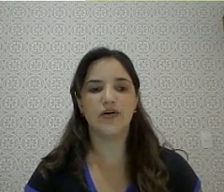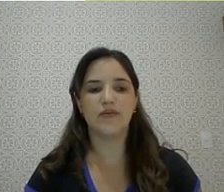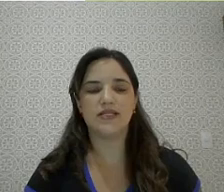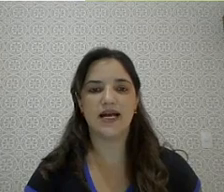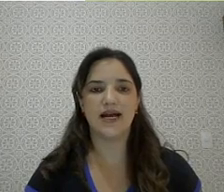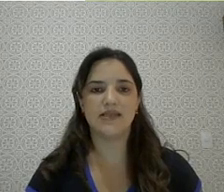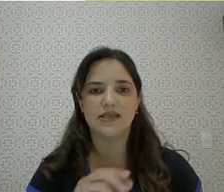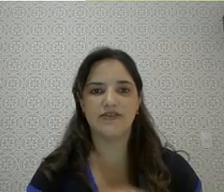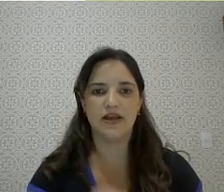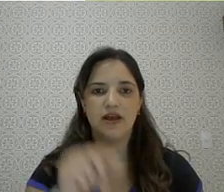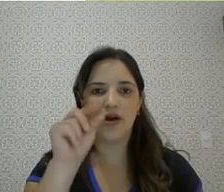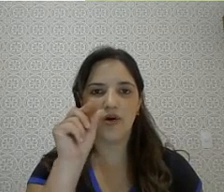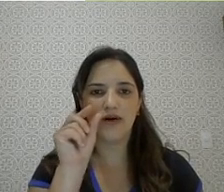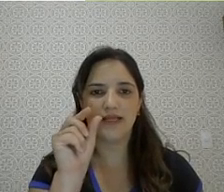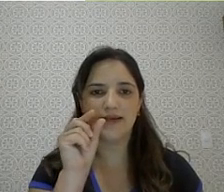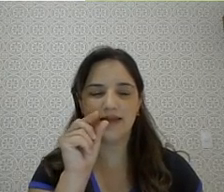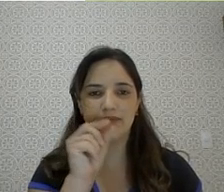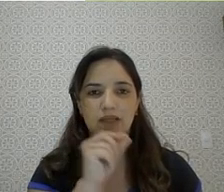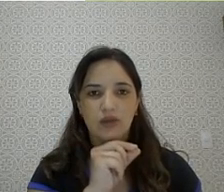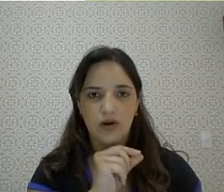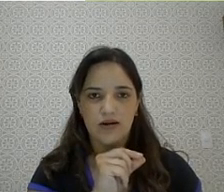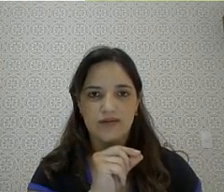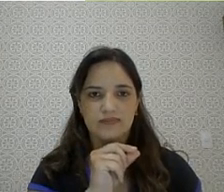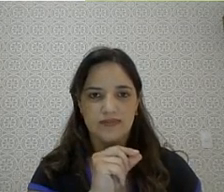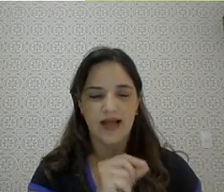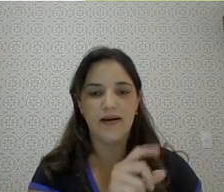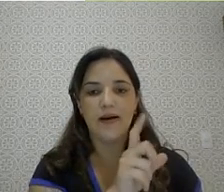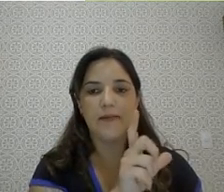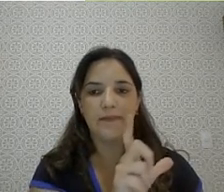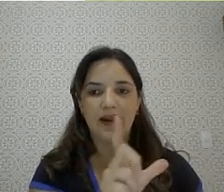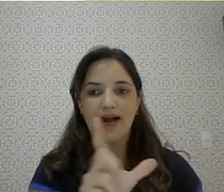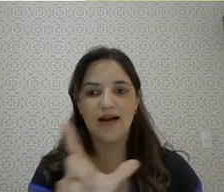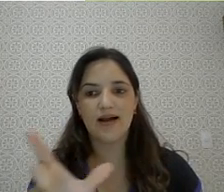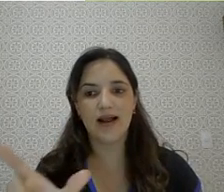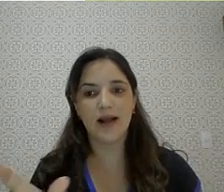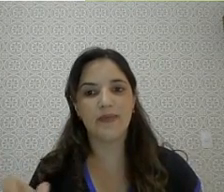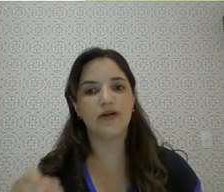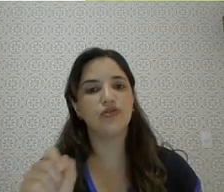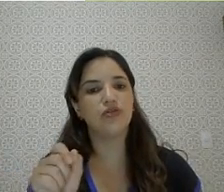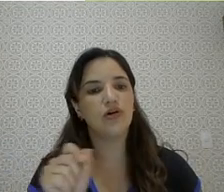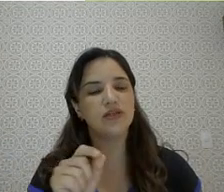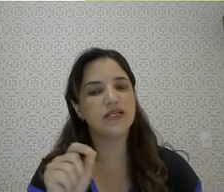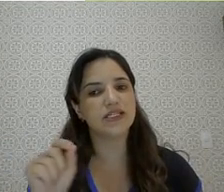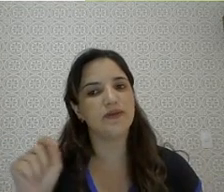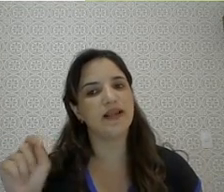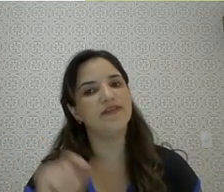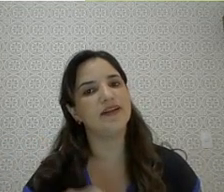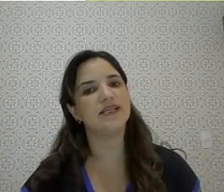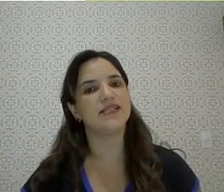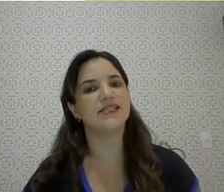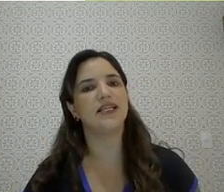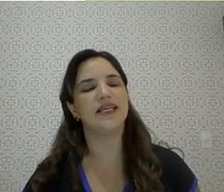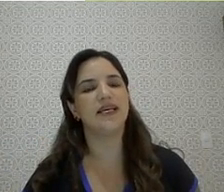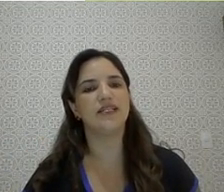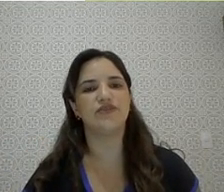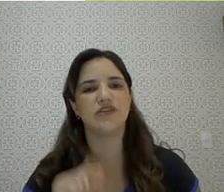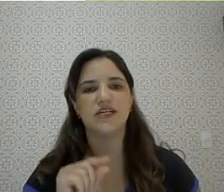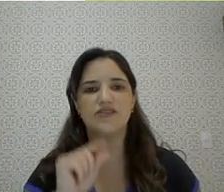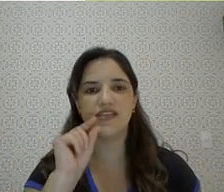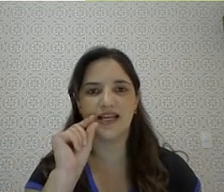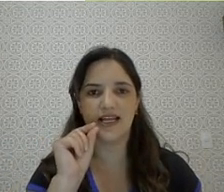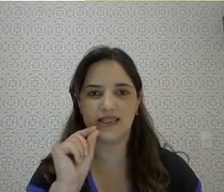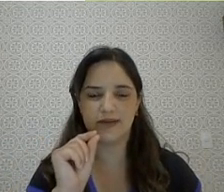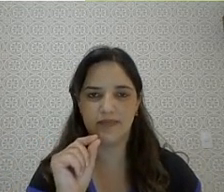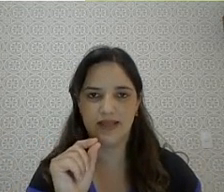vocês têm que começar a escrever com a letrinha menor, tá? Para caber todas as palavrinhas nessa linha aí. Se